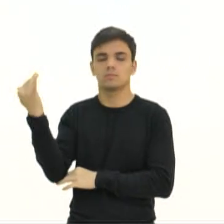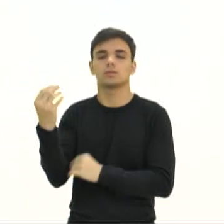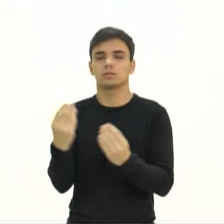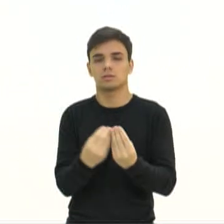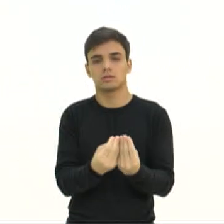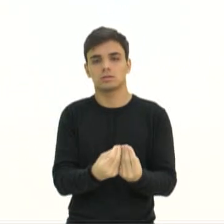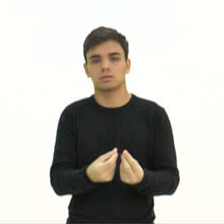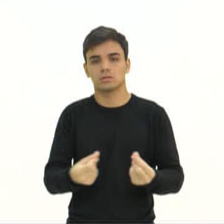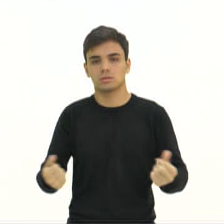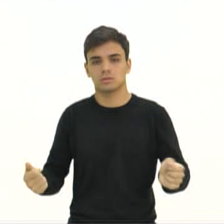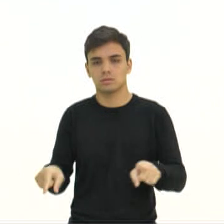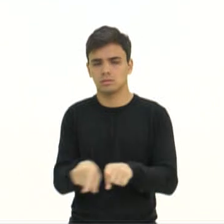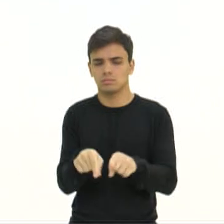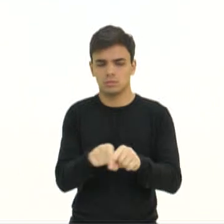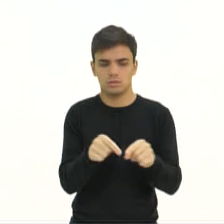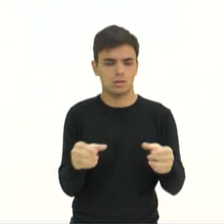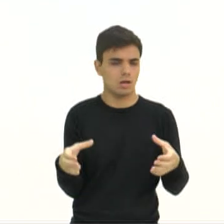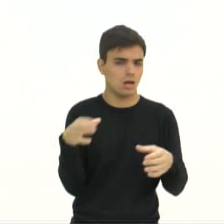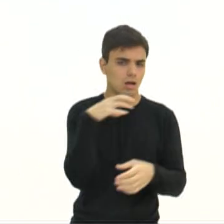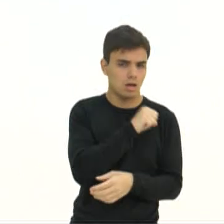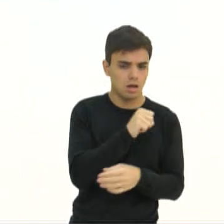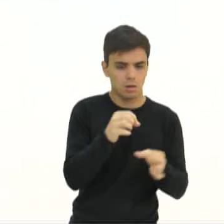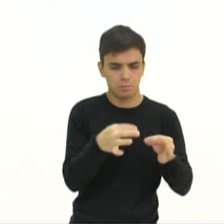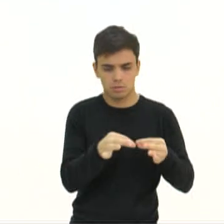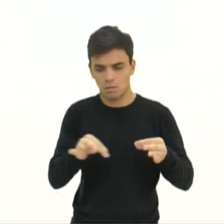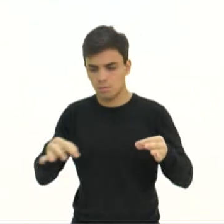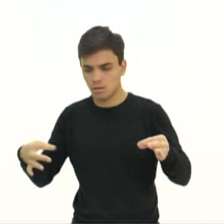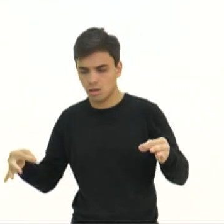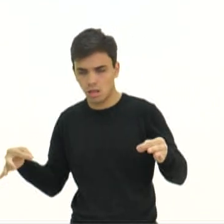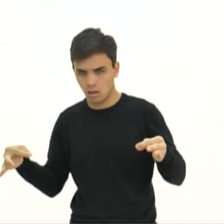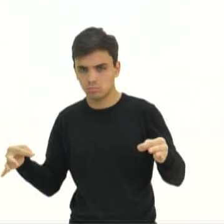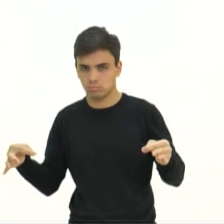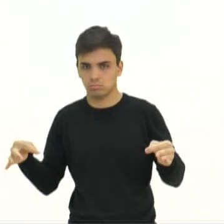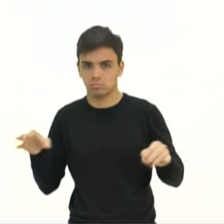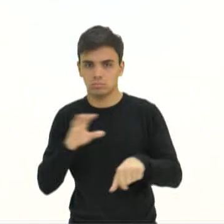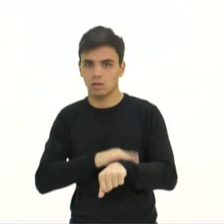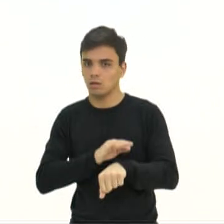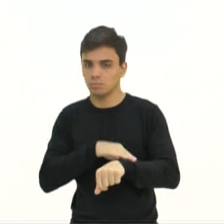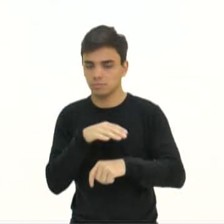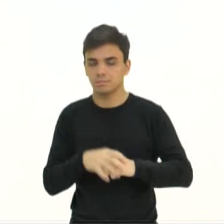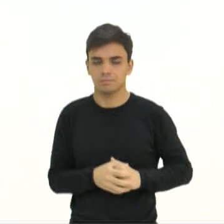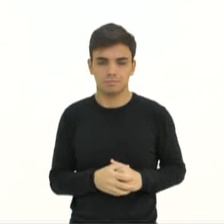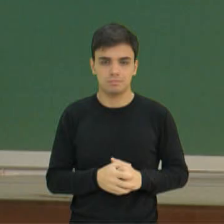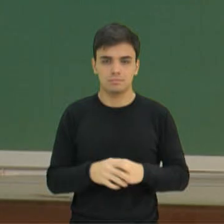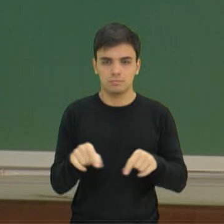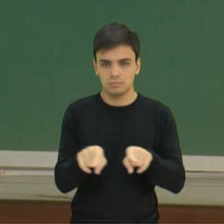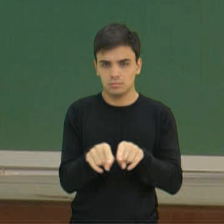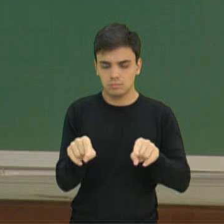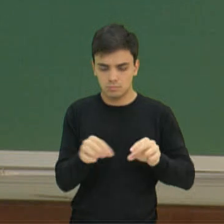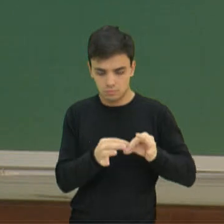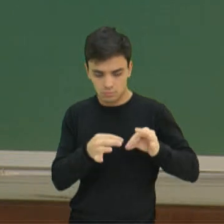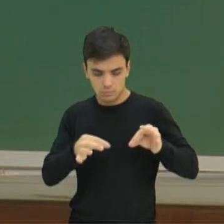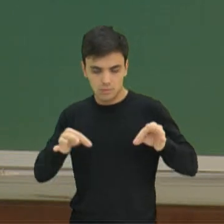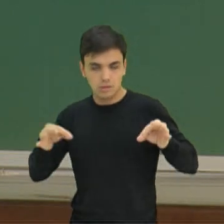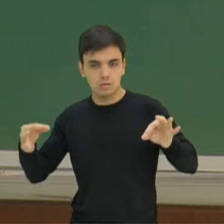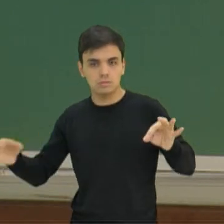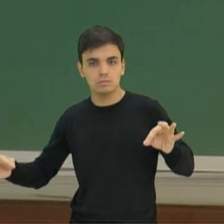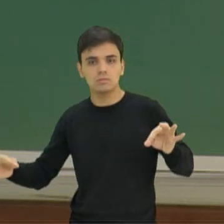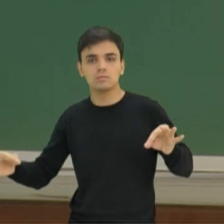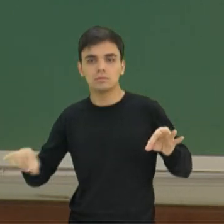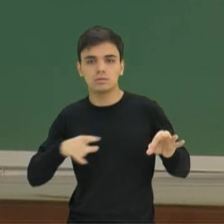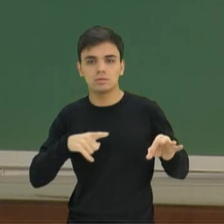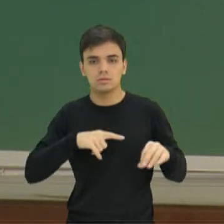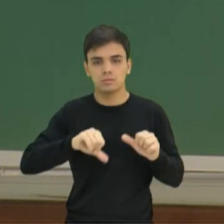curto, médio e longo prazo. Então é extenso, né, o período ali dessa modificação, que vai marcar